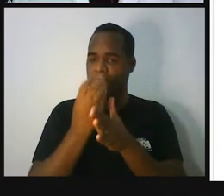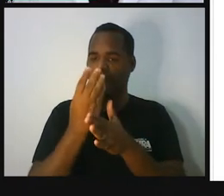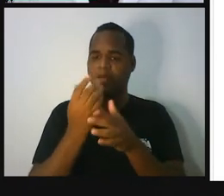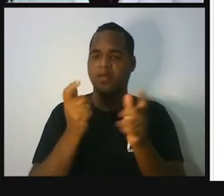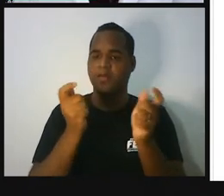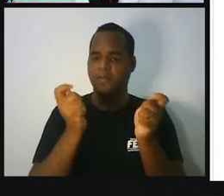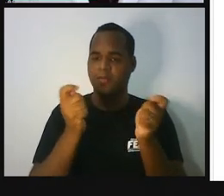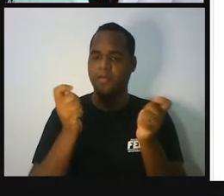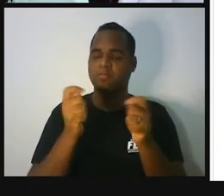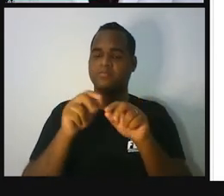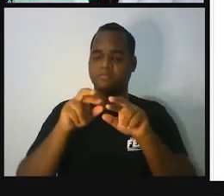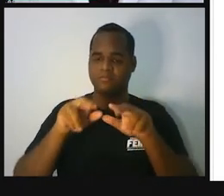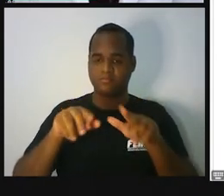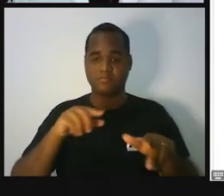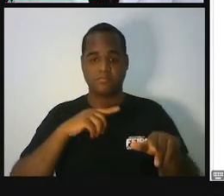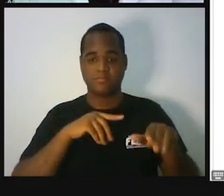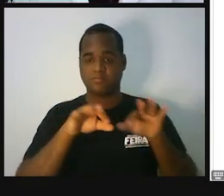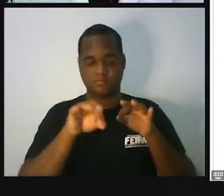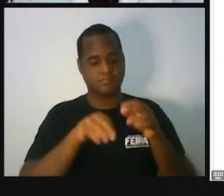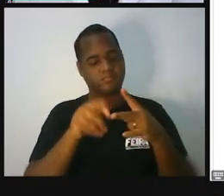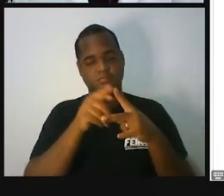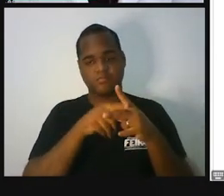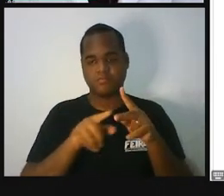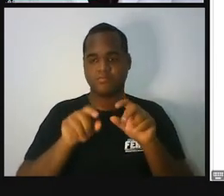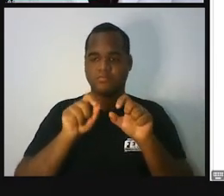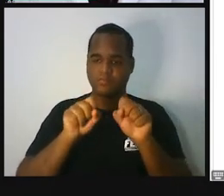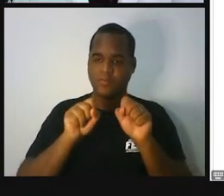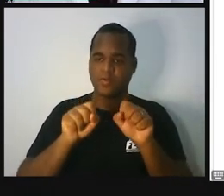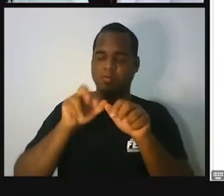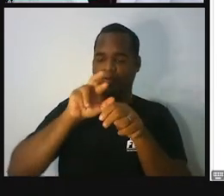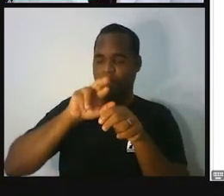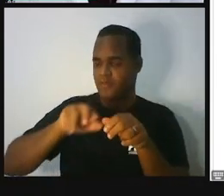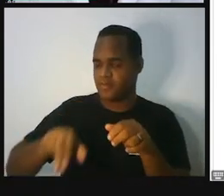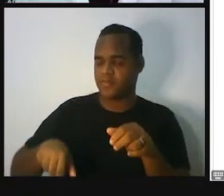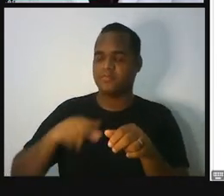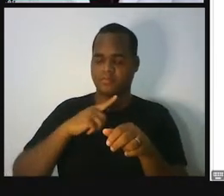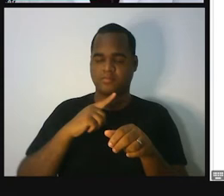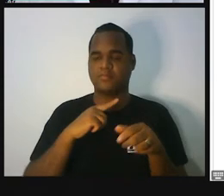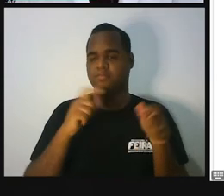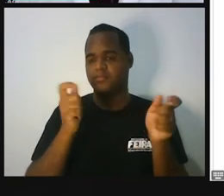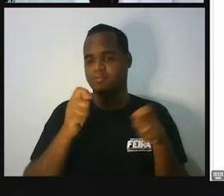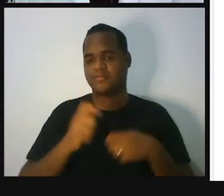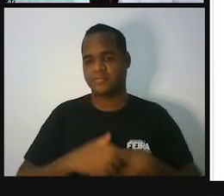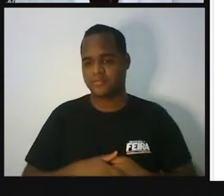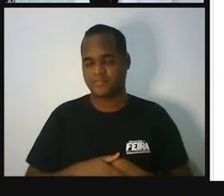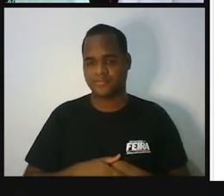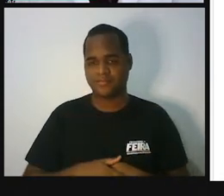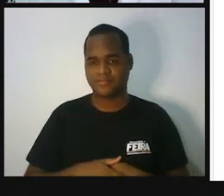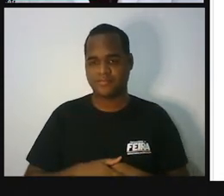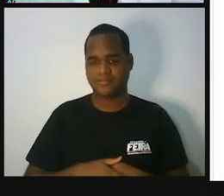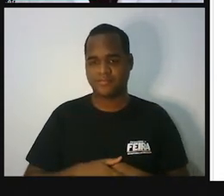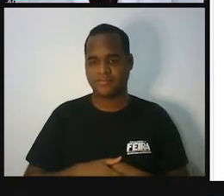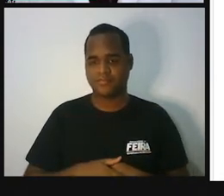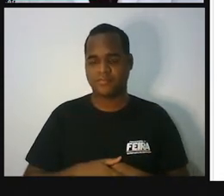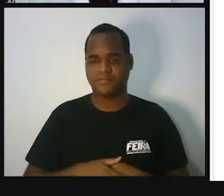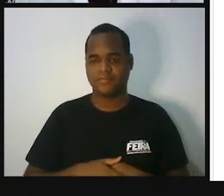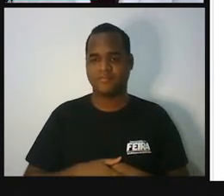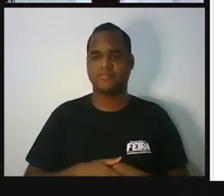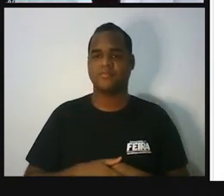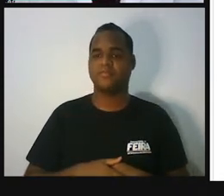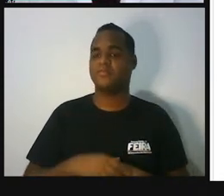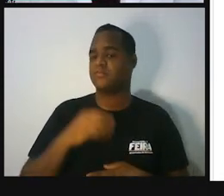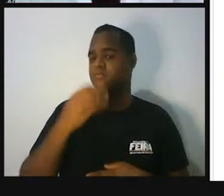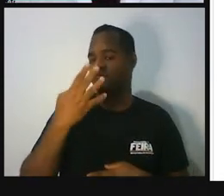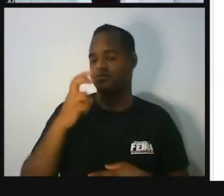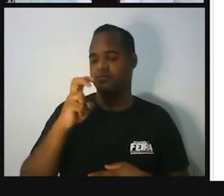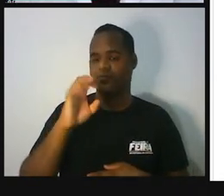aqui ó fazer vários anos com várias medidas né como fazer aqui um ângulo de